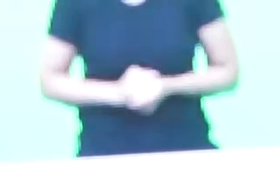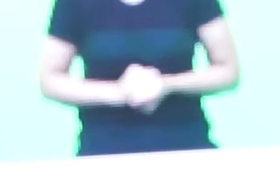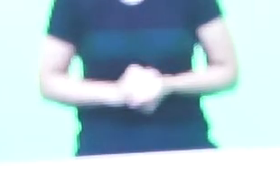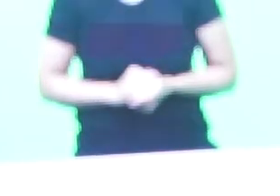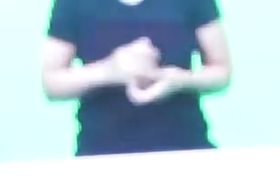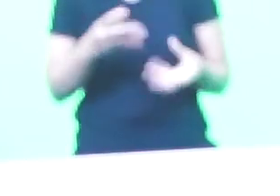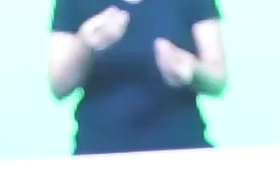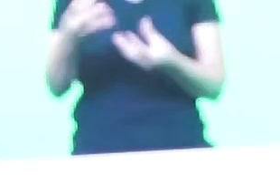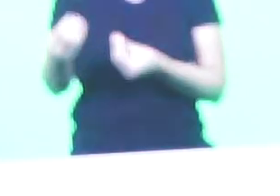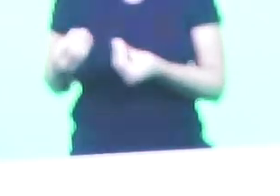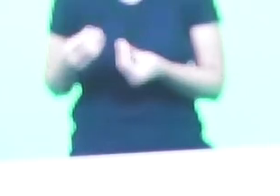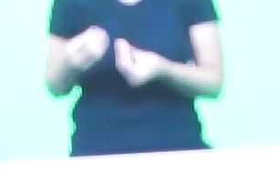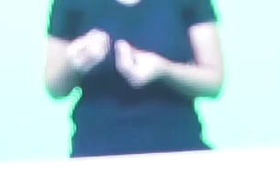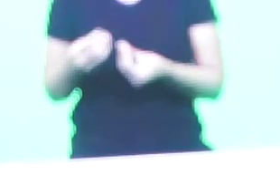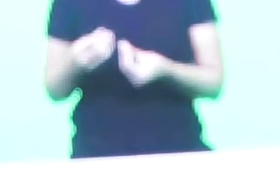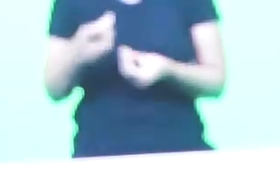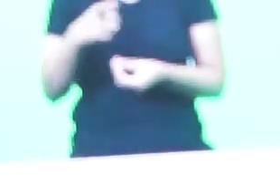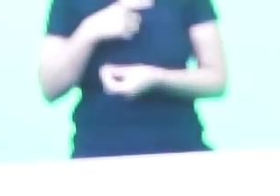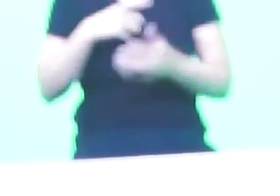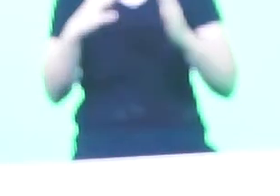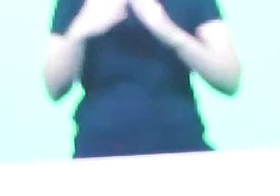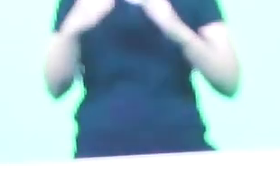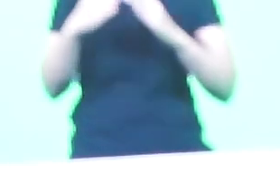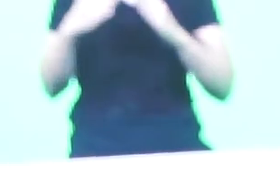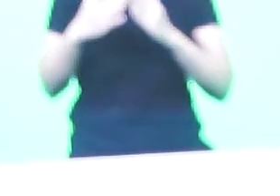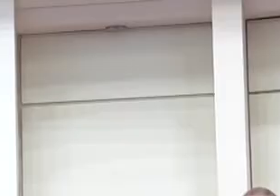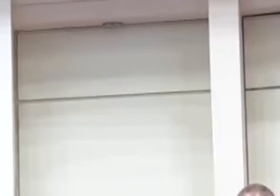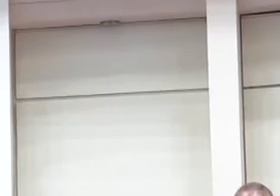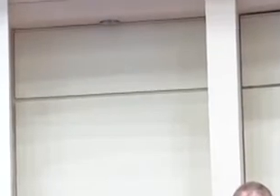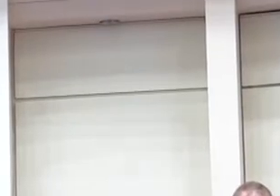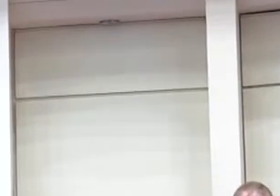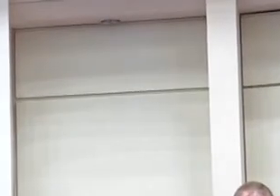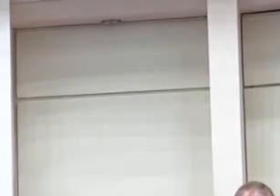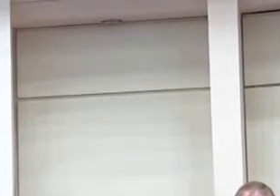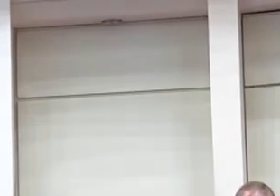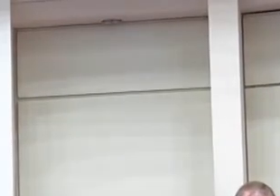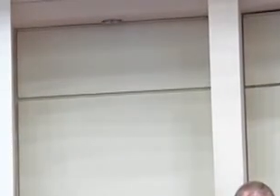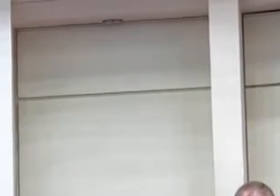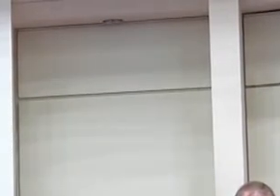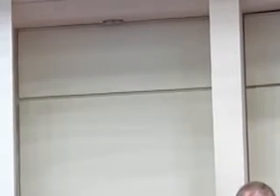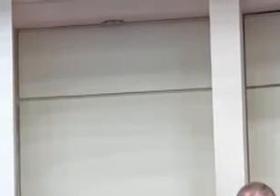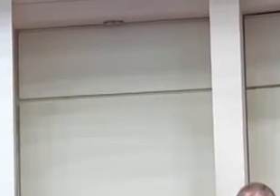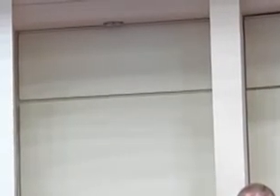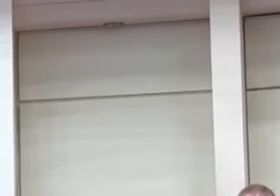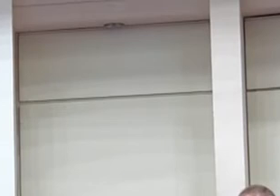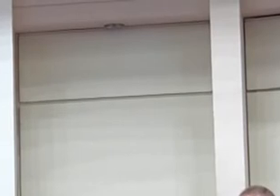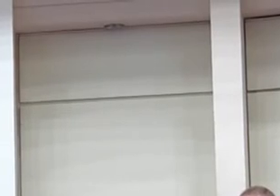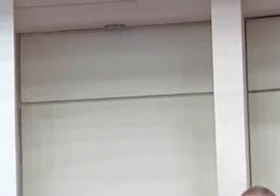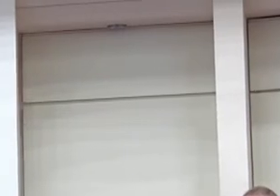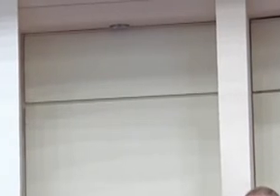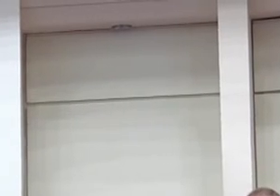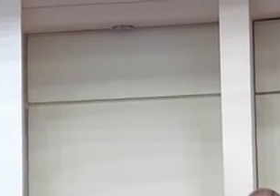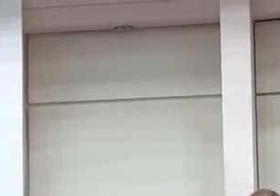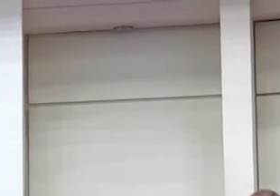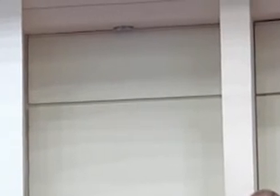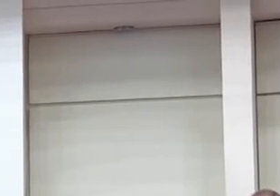proposta dispõe sobre a responsabilidade civil do Estado de Santa Catarina quanto a crimes praticados por detentos